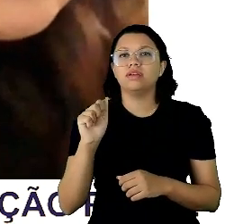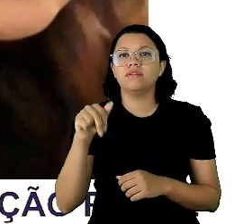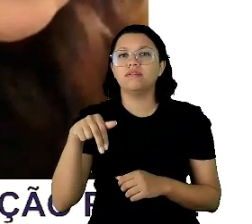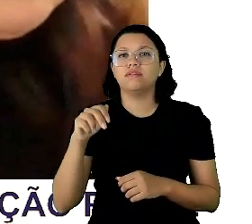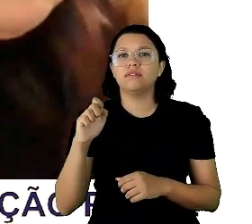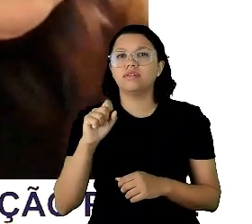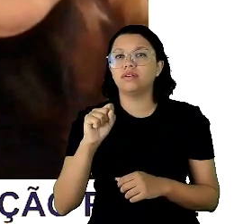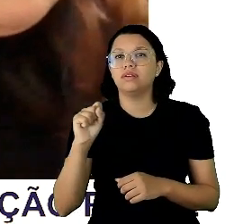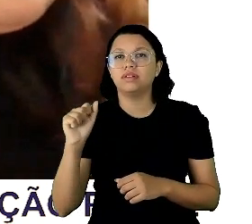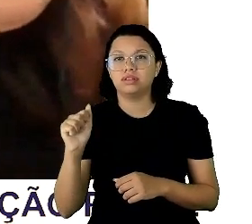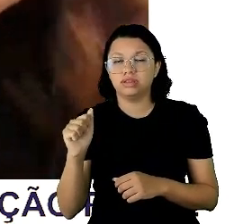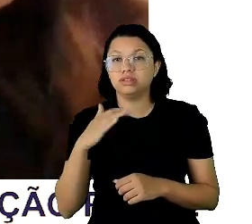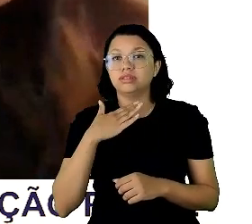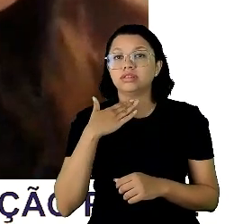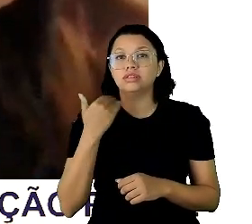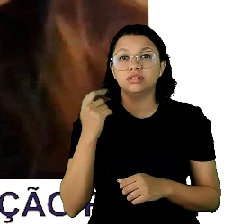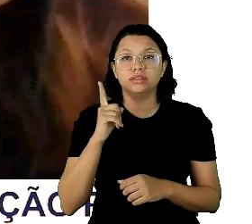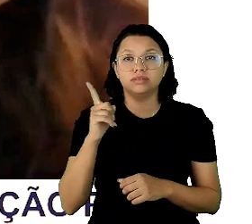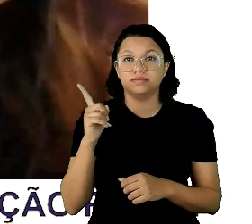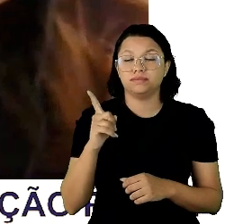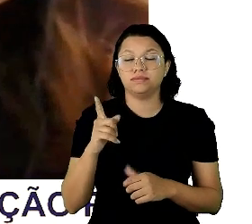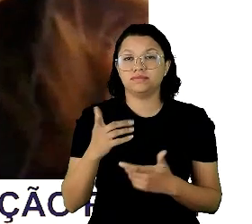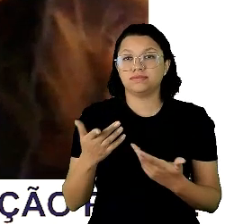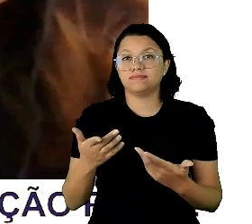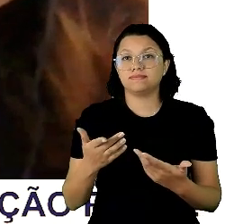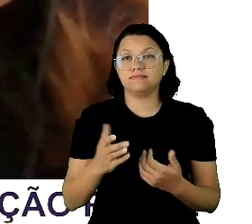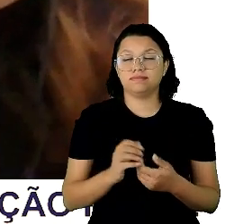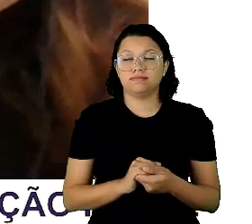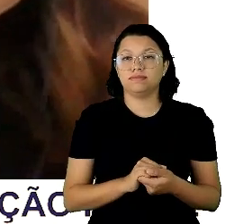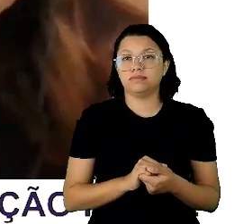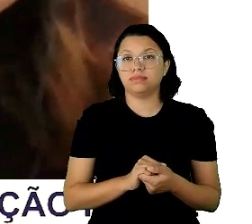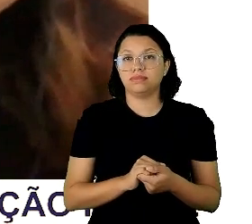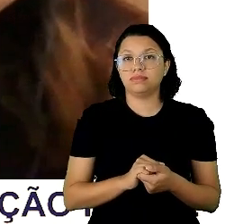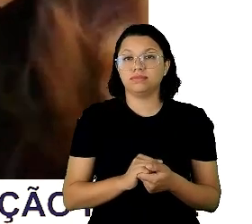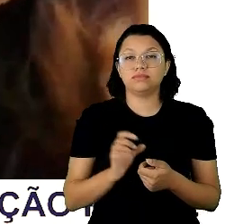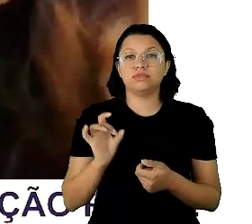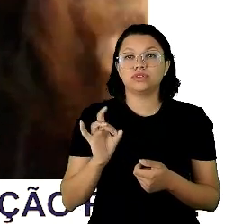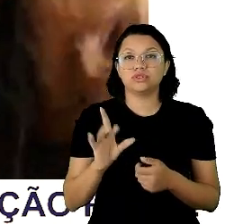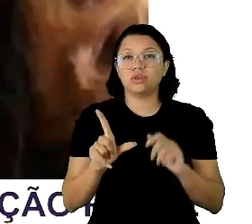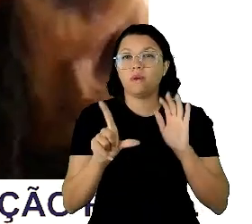prensada. Então, assim, só a lei